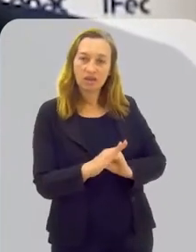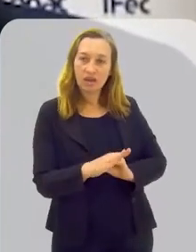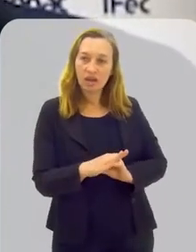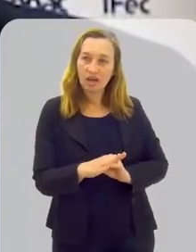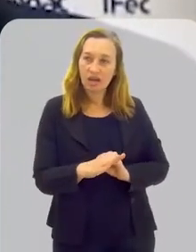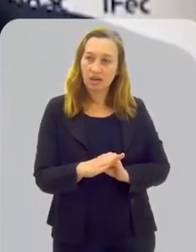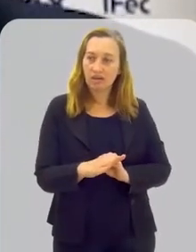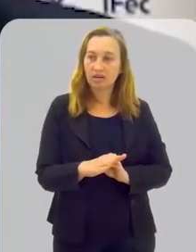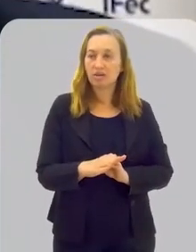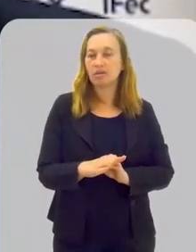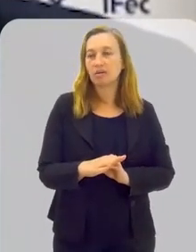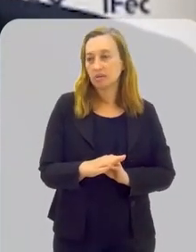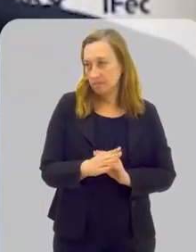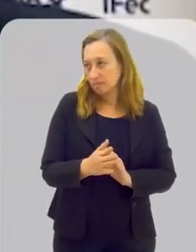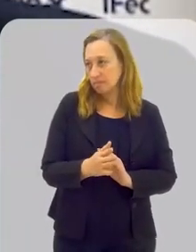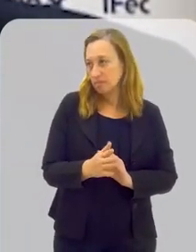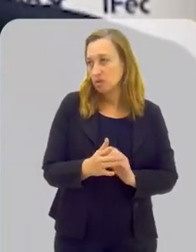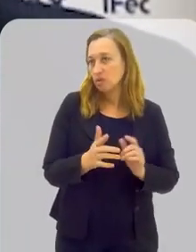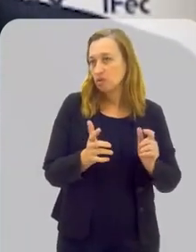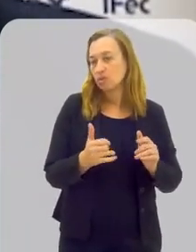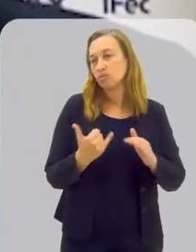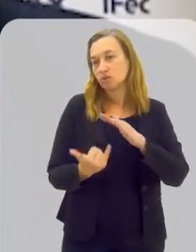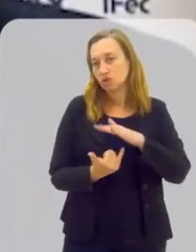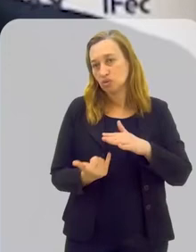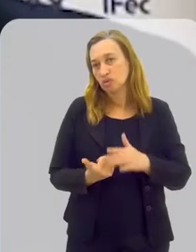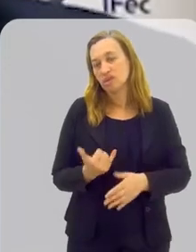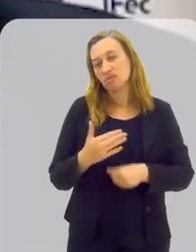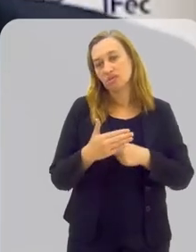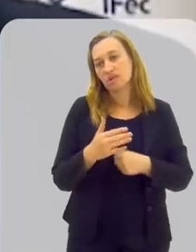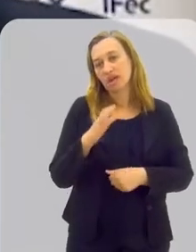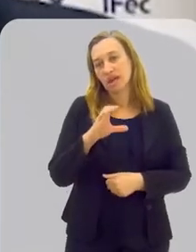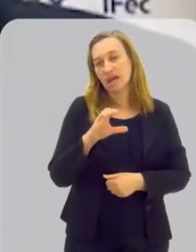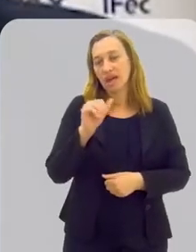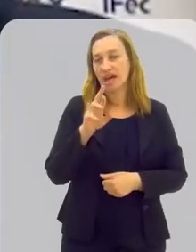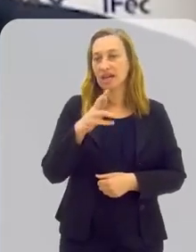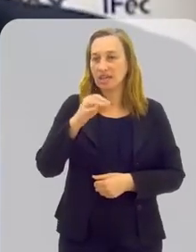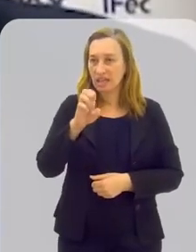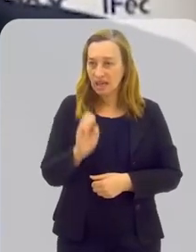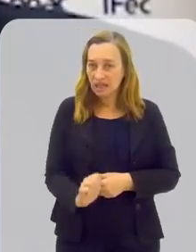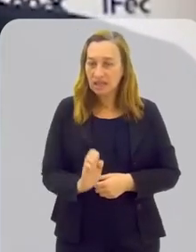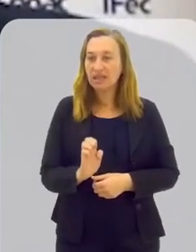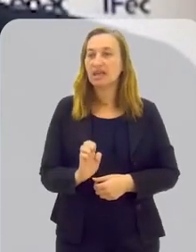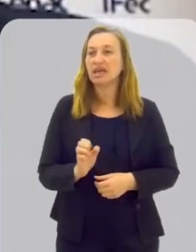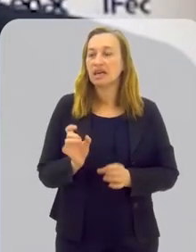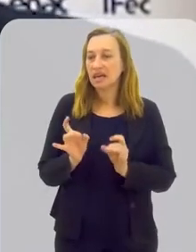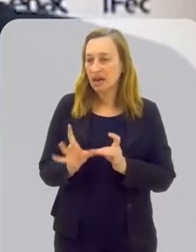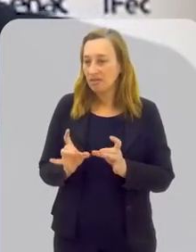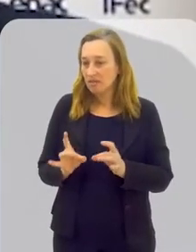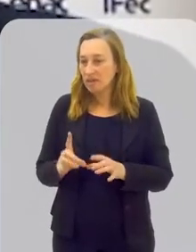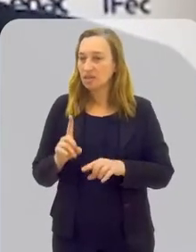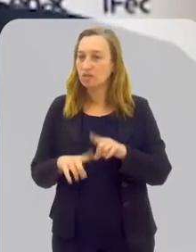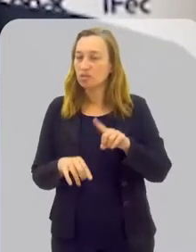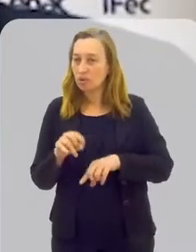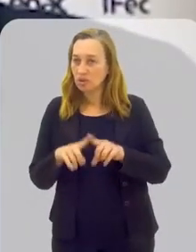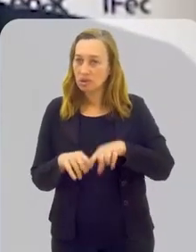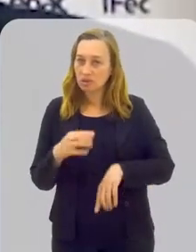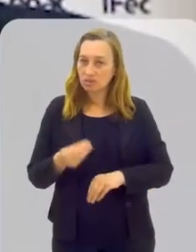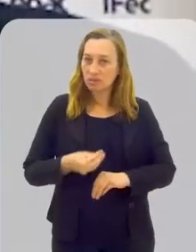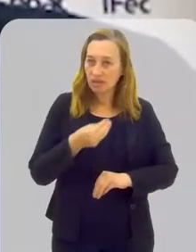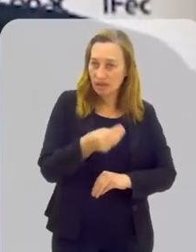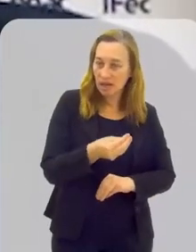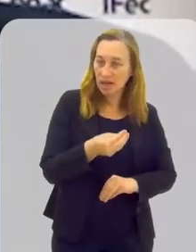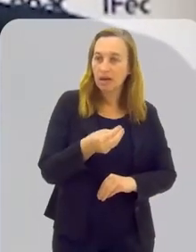diferença eu quero destinar mas eu não quero esse recurso e aí você pode definir escolher uma instituição de caridade onde a venda daquele